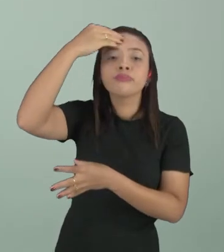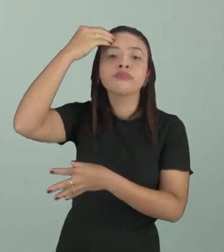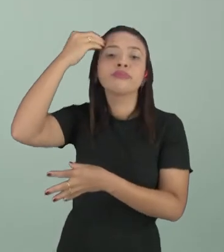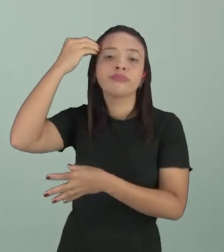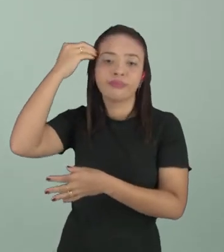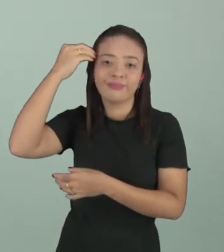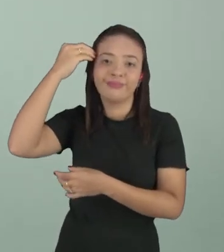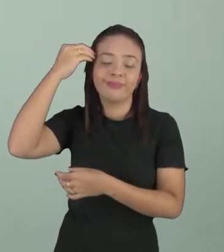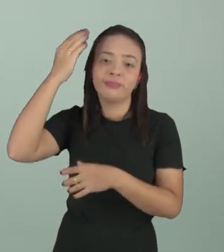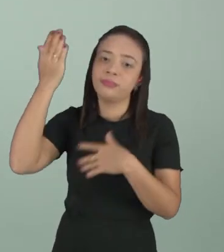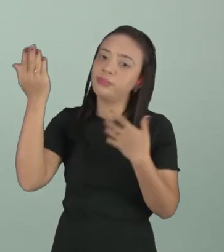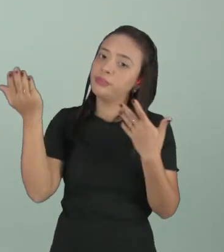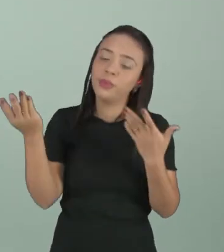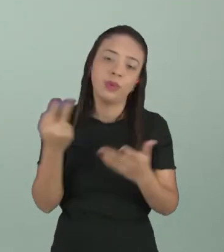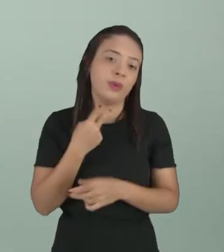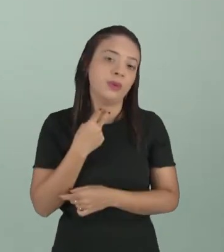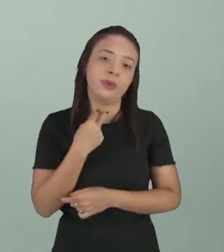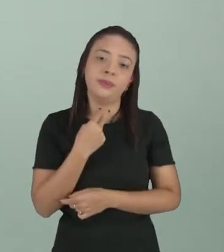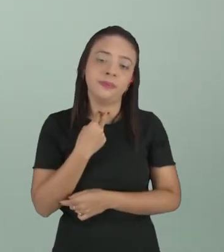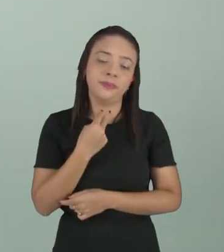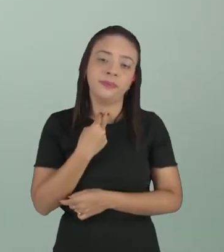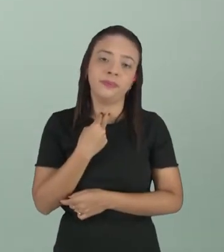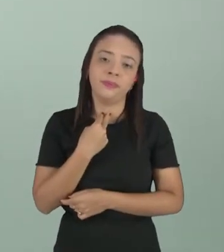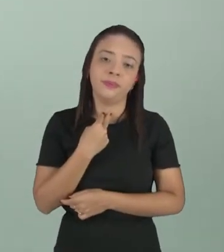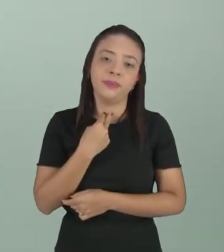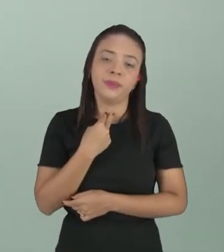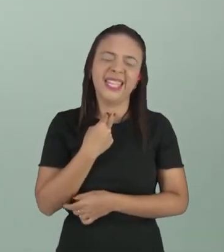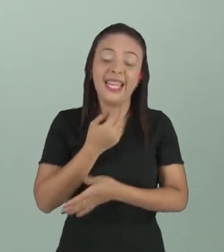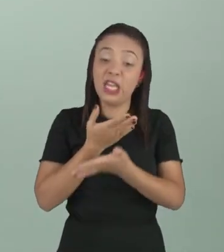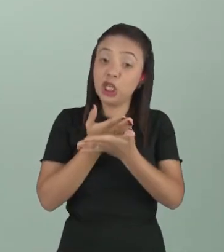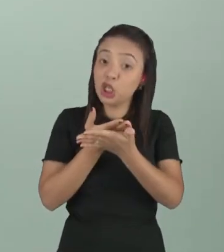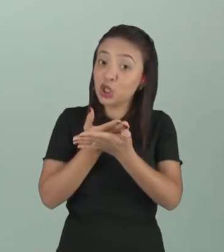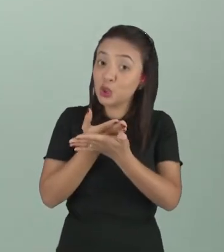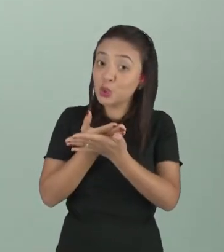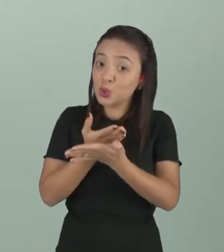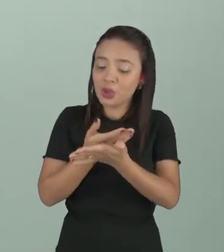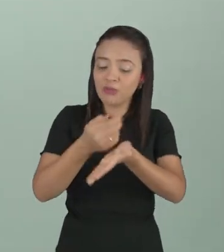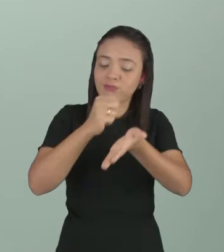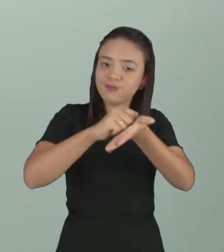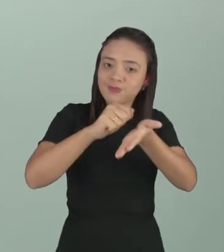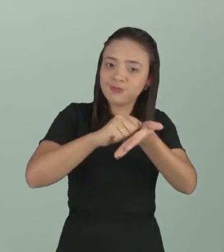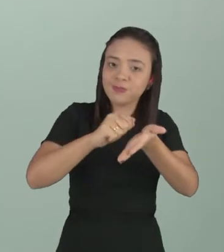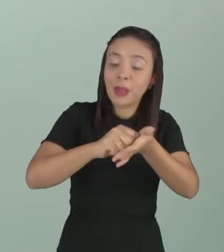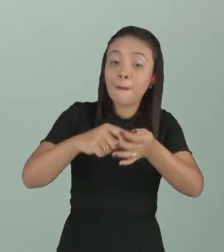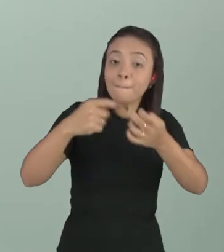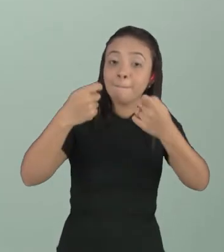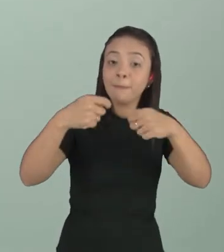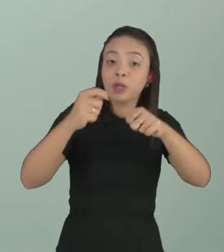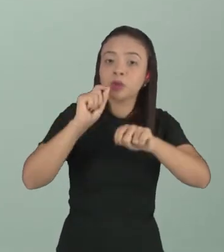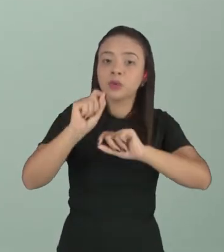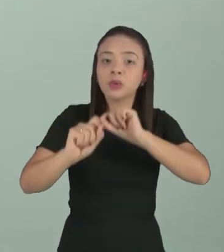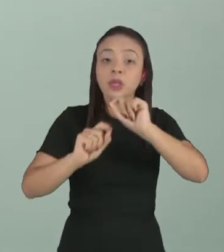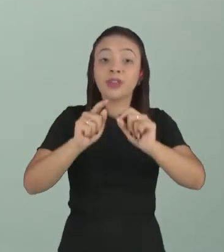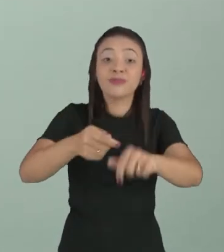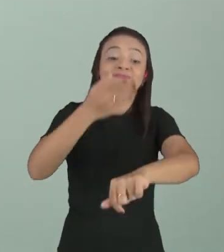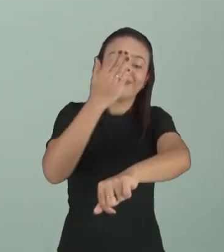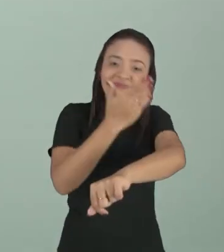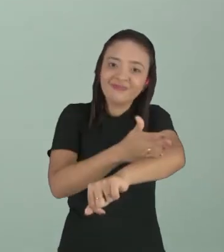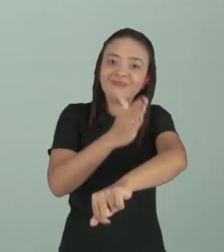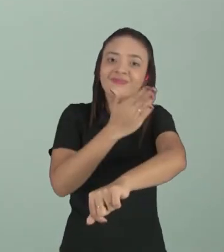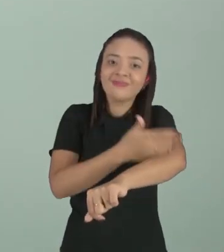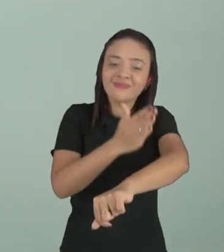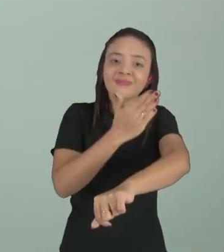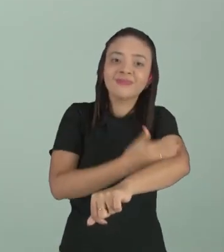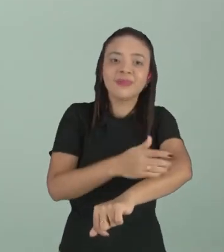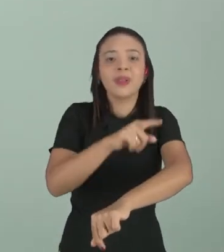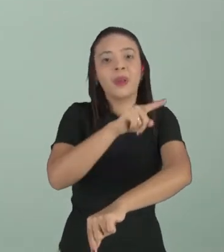Não adianta. Trabalhar o ensino, o estudo da ortografia exige exercício e